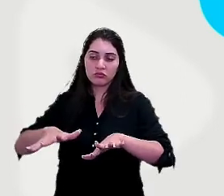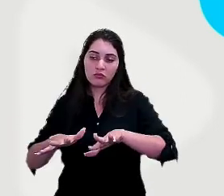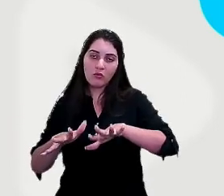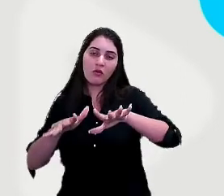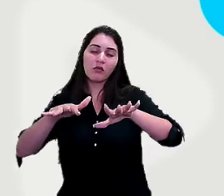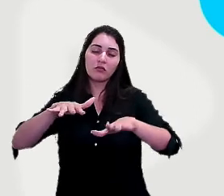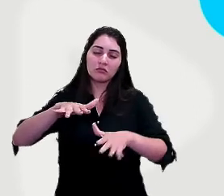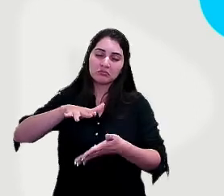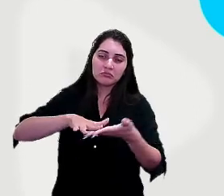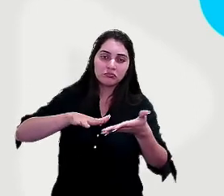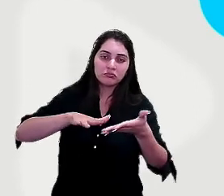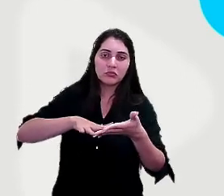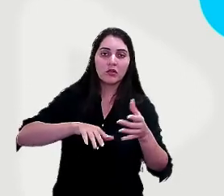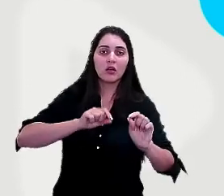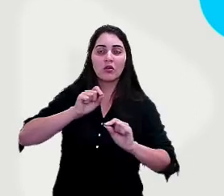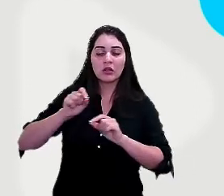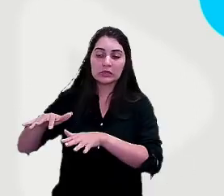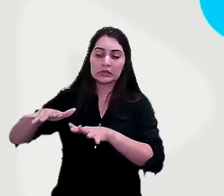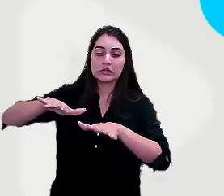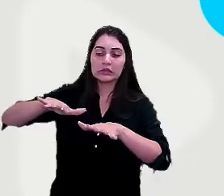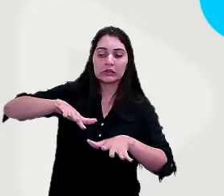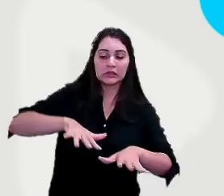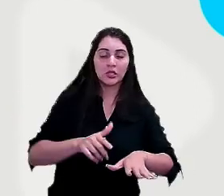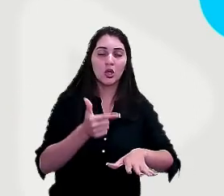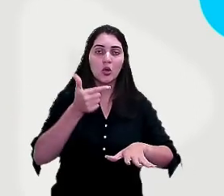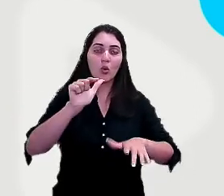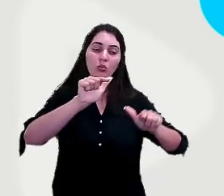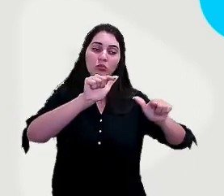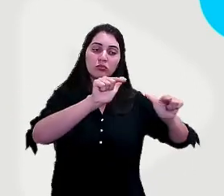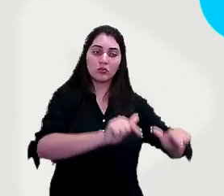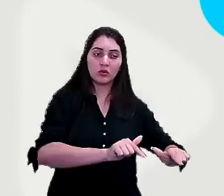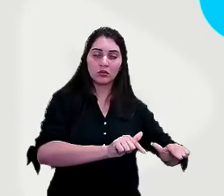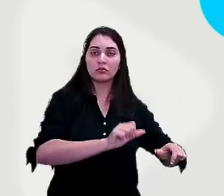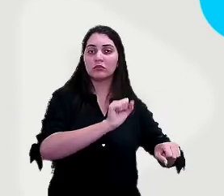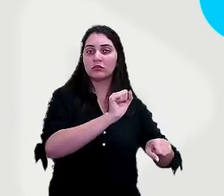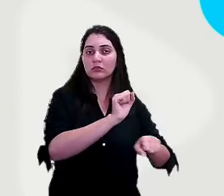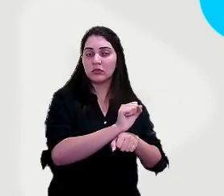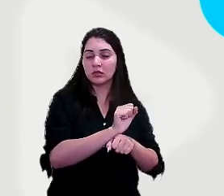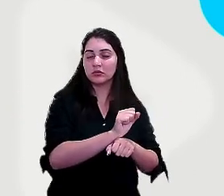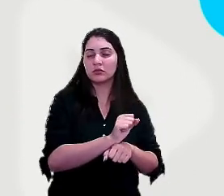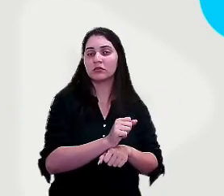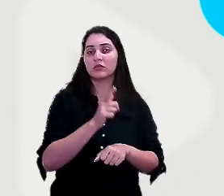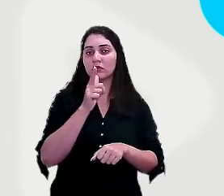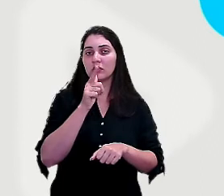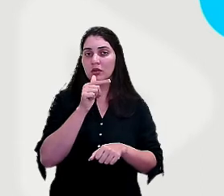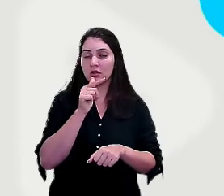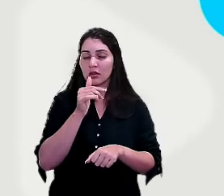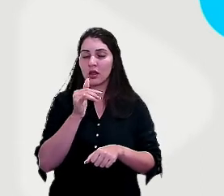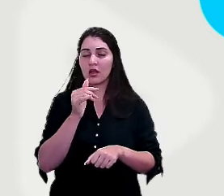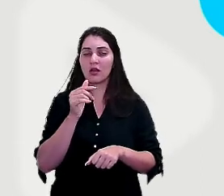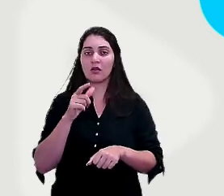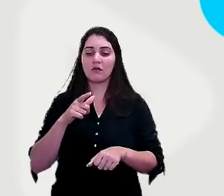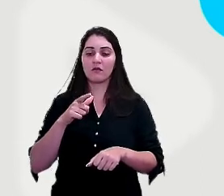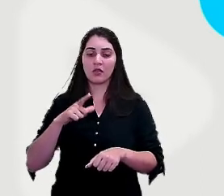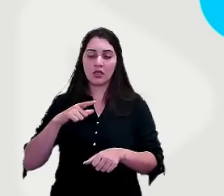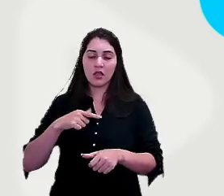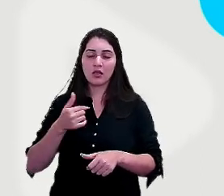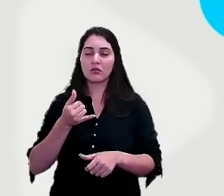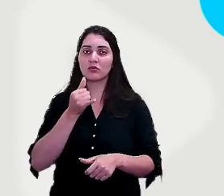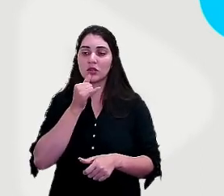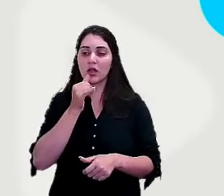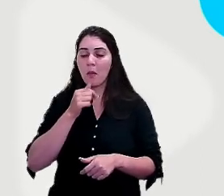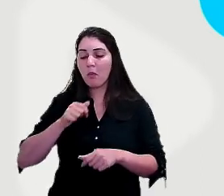levar e vai depositar em algum outro lugar, como a gente viu o processo de sedimentação. ela vai causar desvossorocas, né? Vai deixar um buraco,